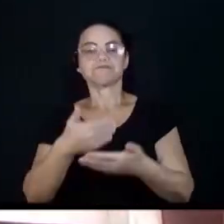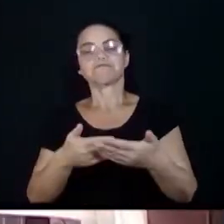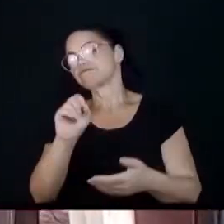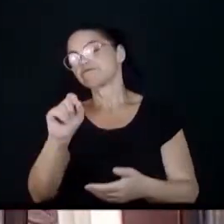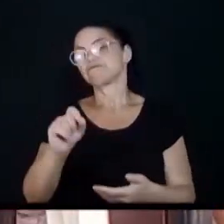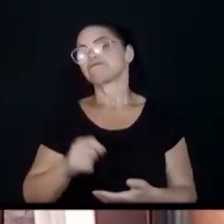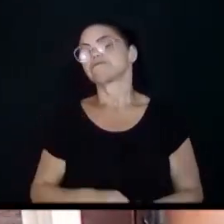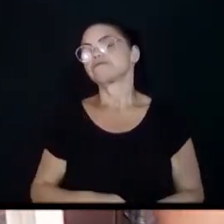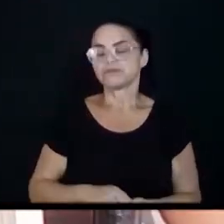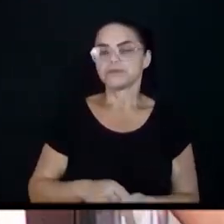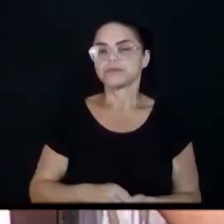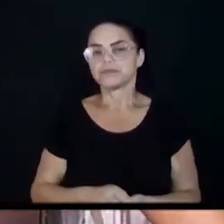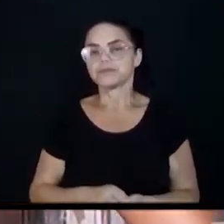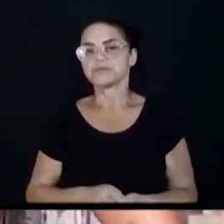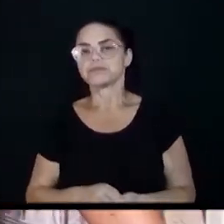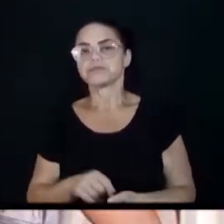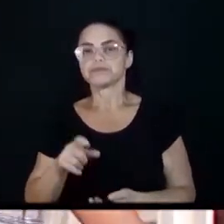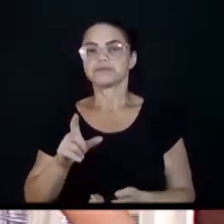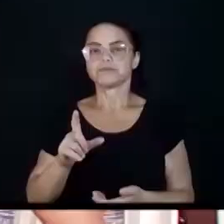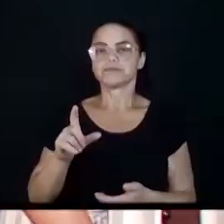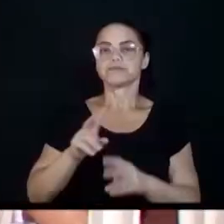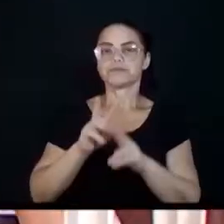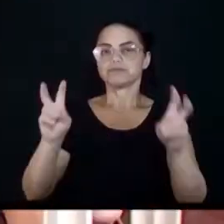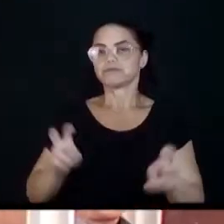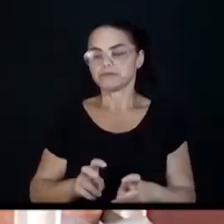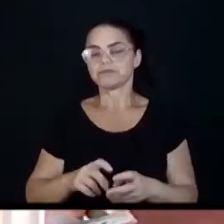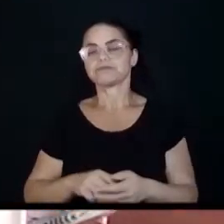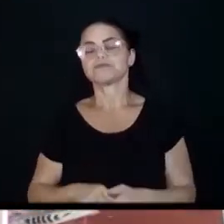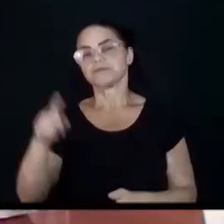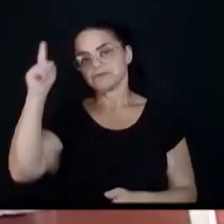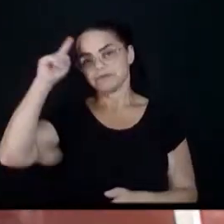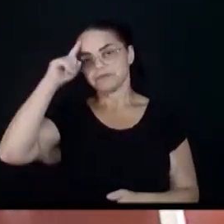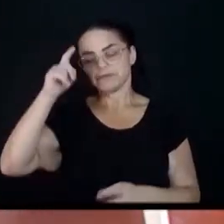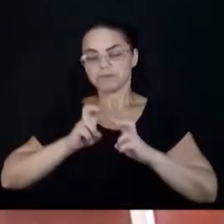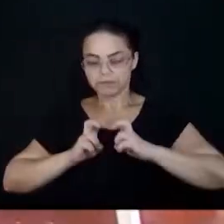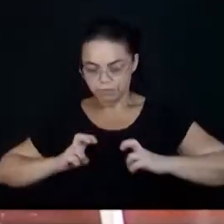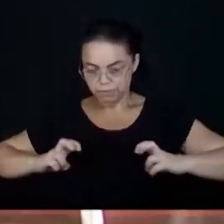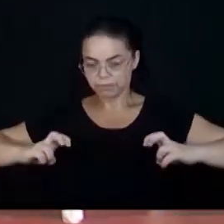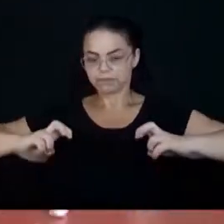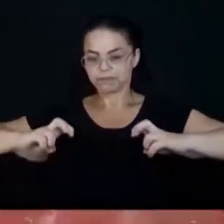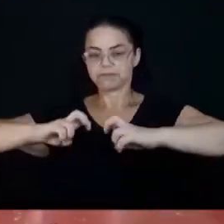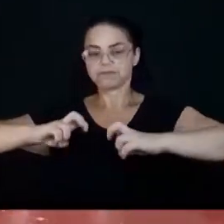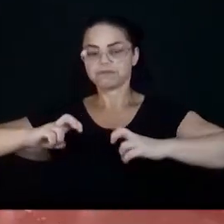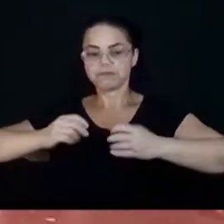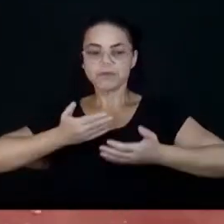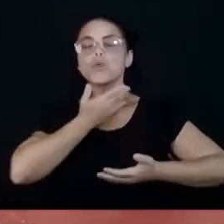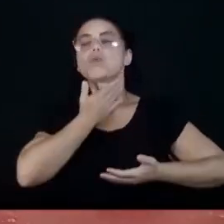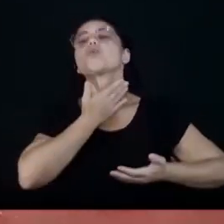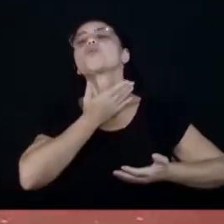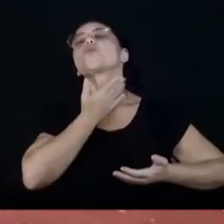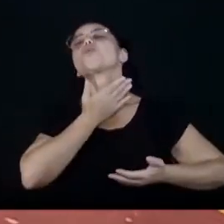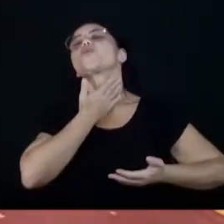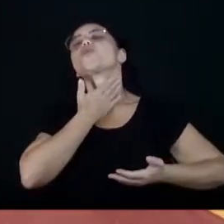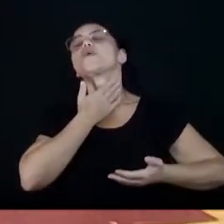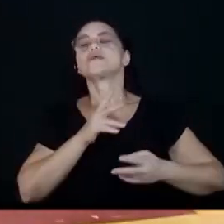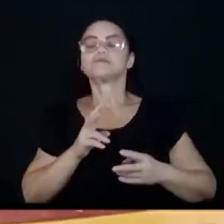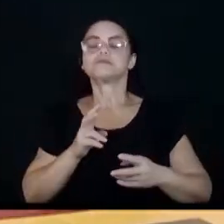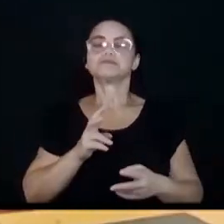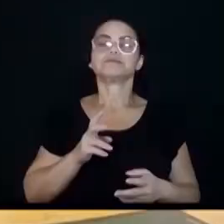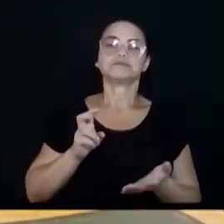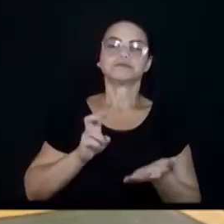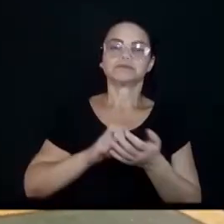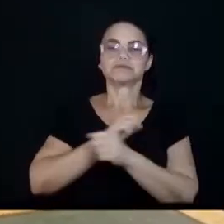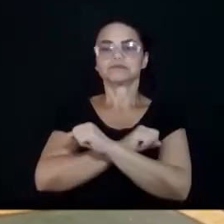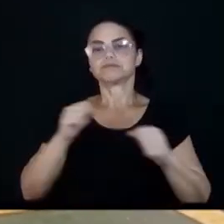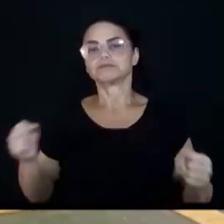gente faz todos os dias uma roda de conversa quando eles chegam, né? Então, se eles chegam na parte da manhã, geralmente eles